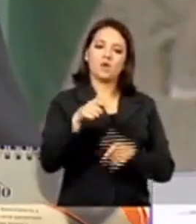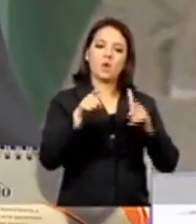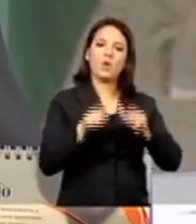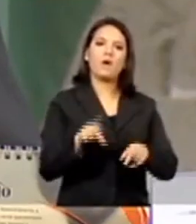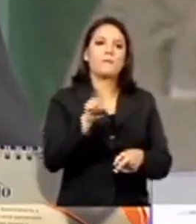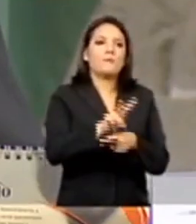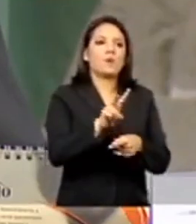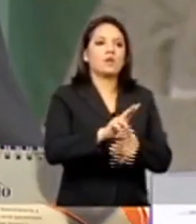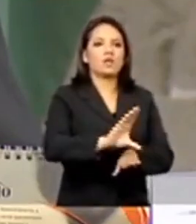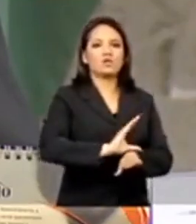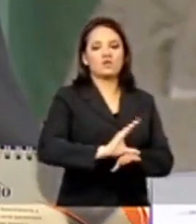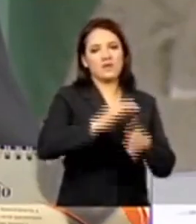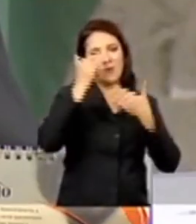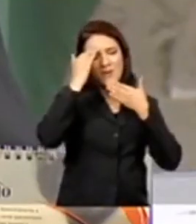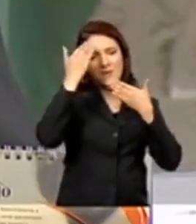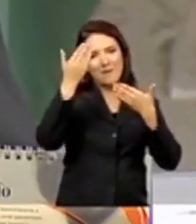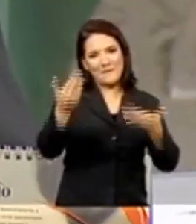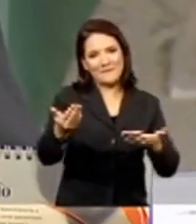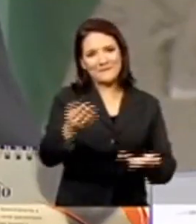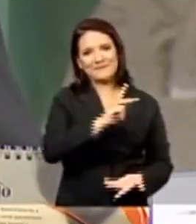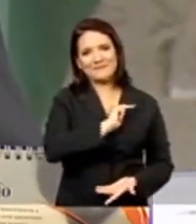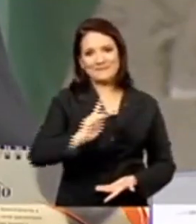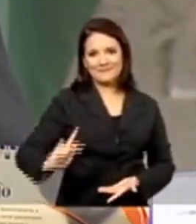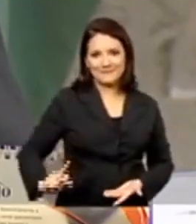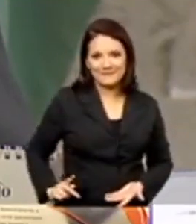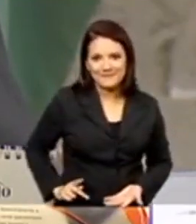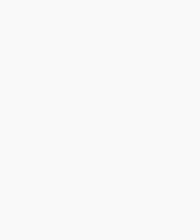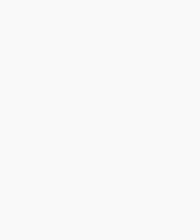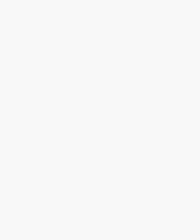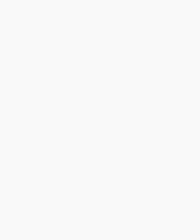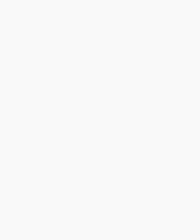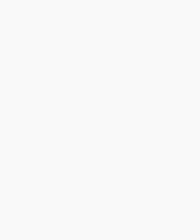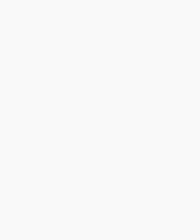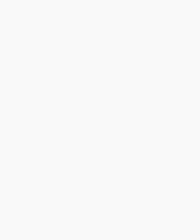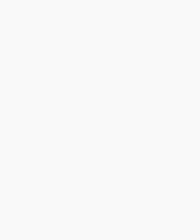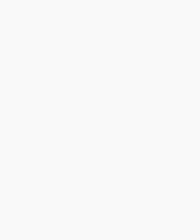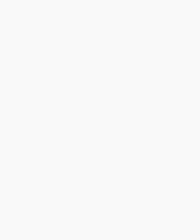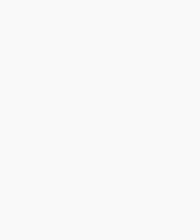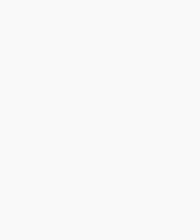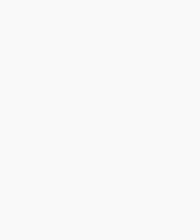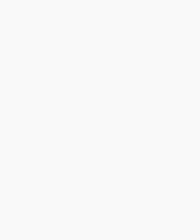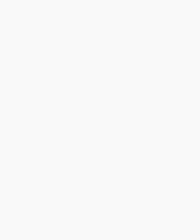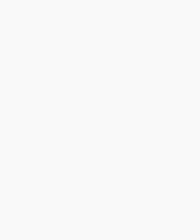Federal. Muito obrigado, senhor presidente, senhoras ministras, senhores ministros.